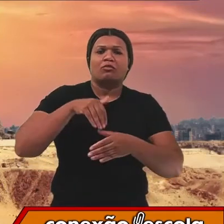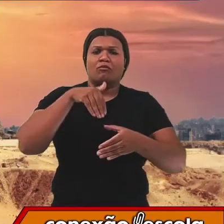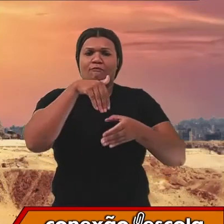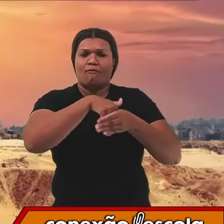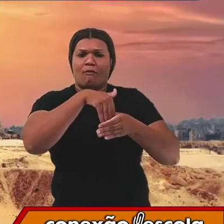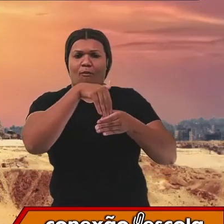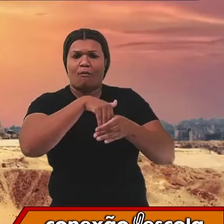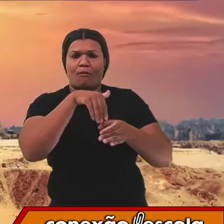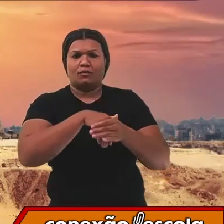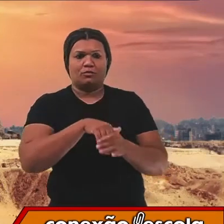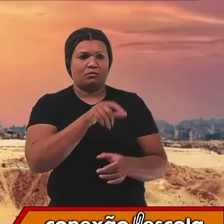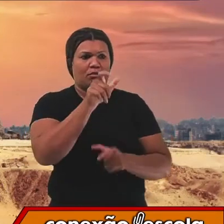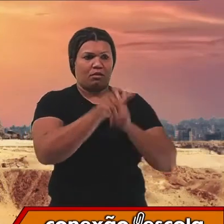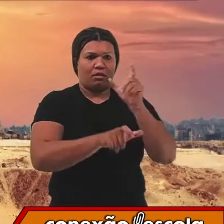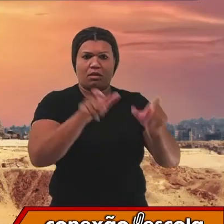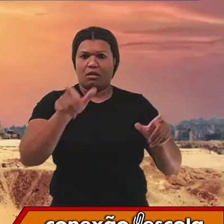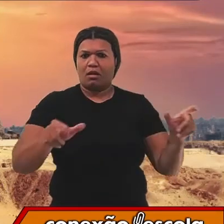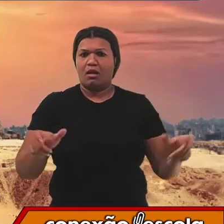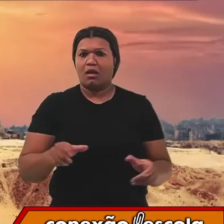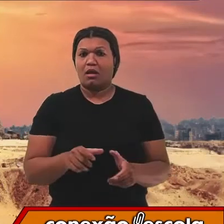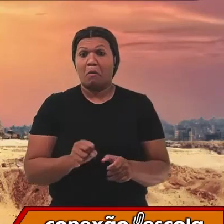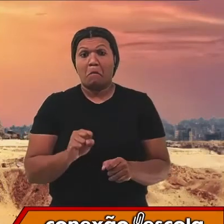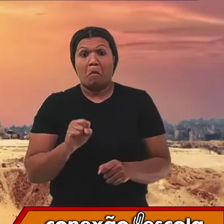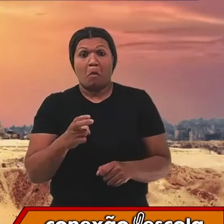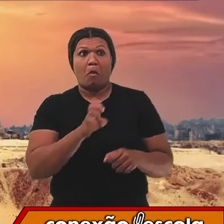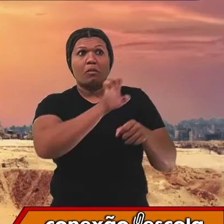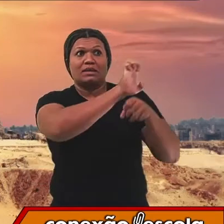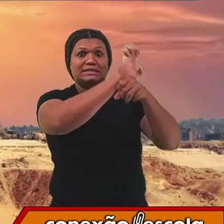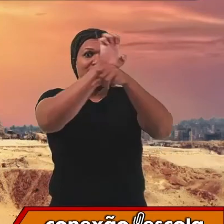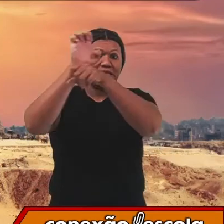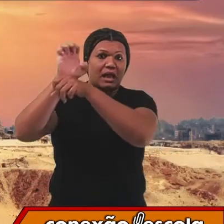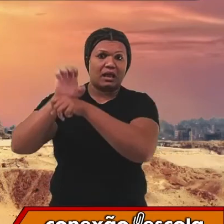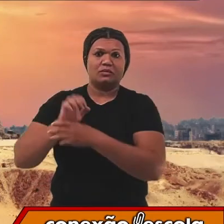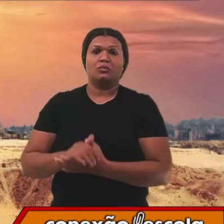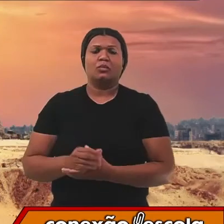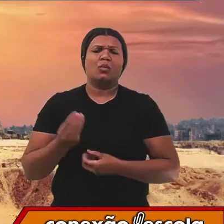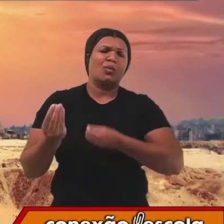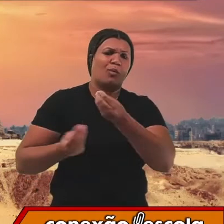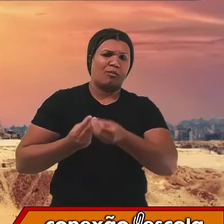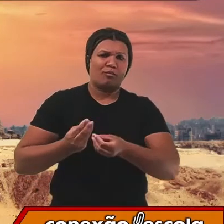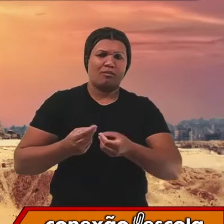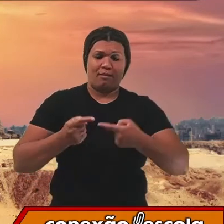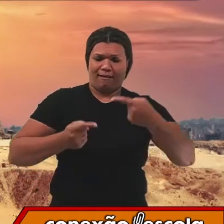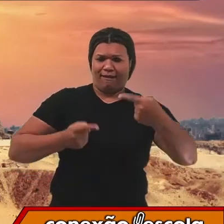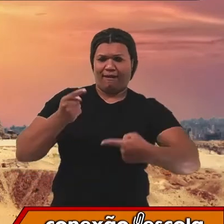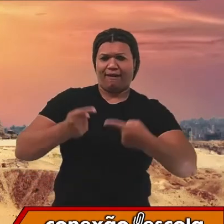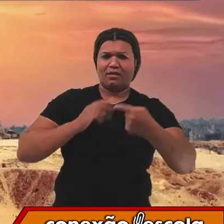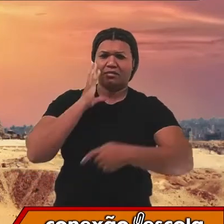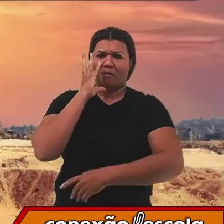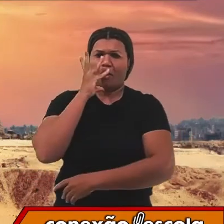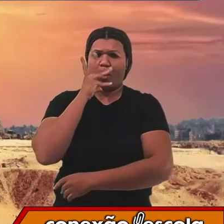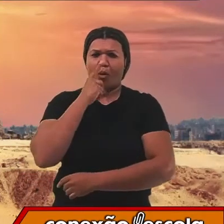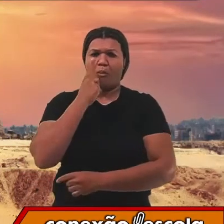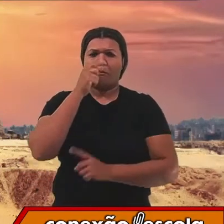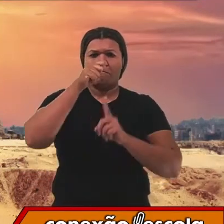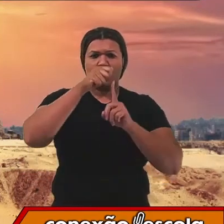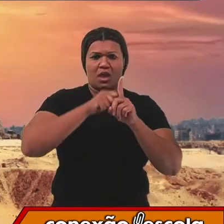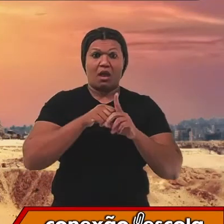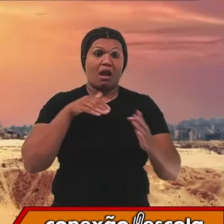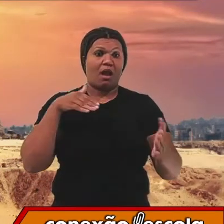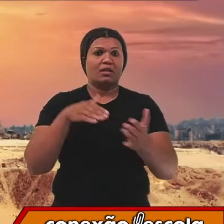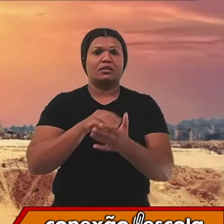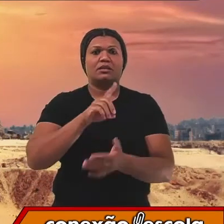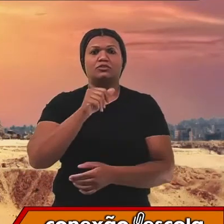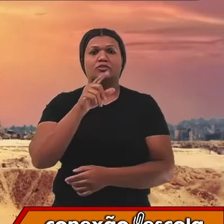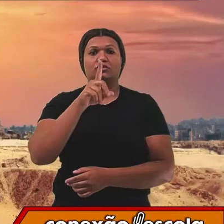indivíduo ou seria por estado? E esse debate, ele dura mais de um mês, até que em 17 de junho,